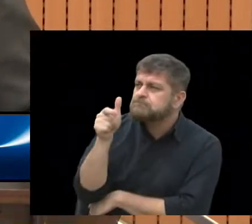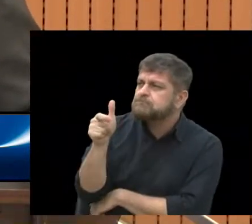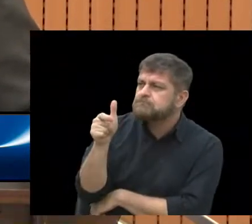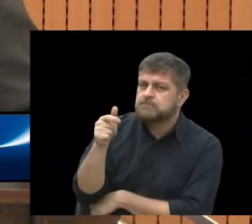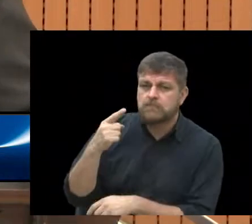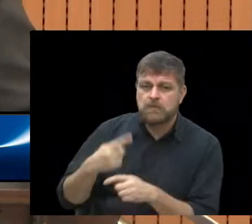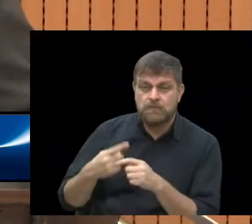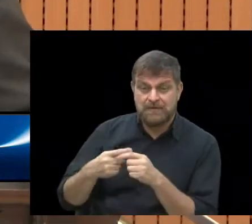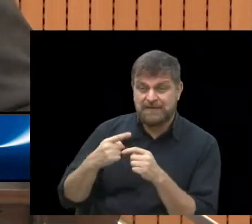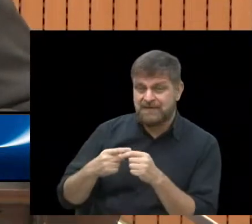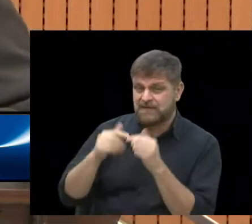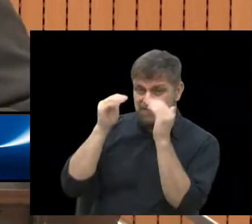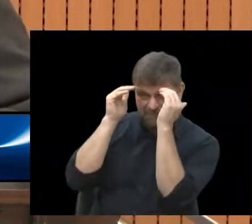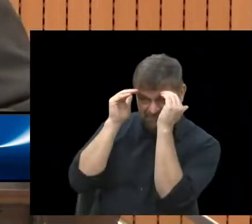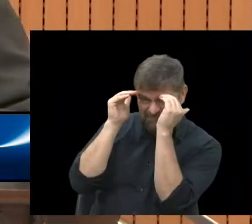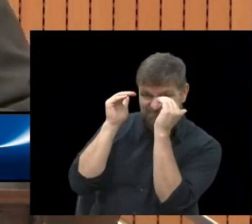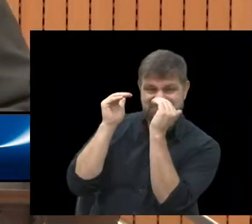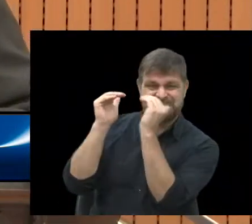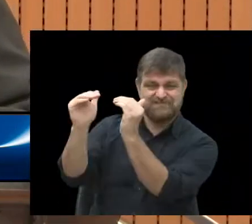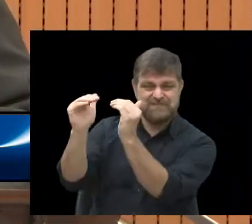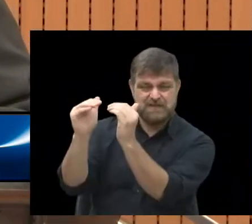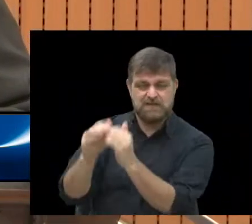demais o posicionamento de cada um.